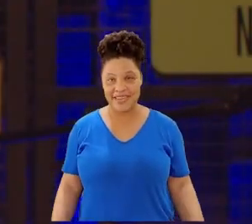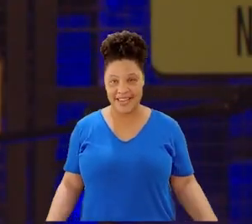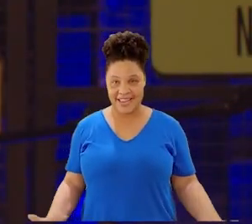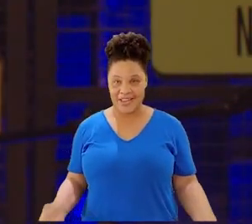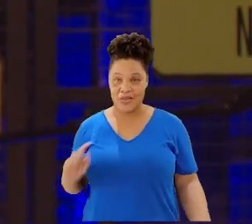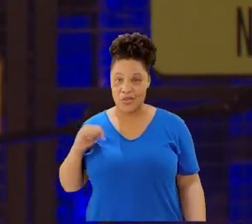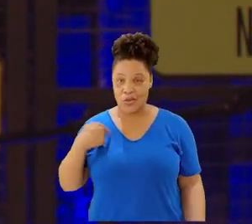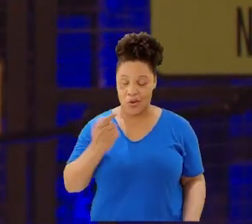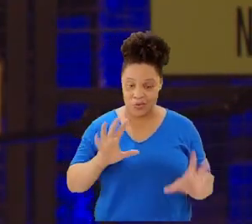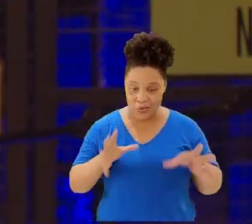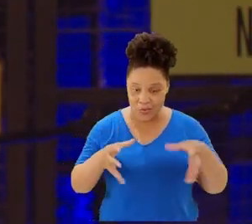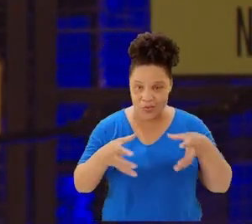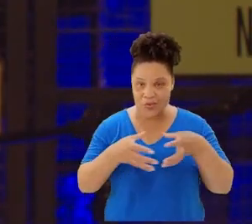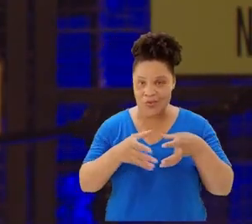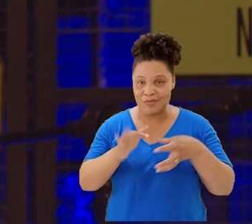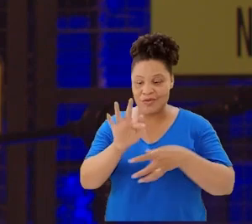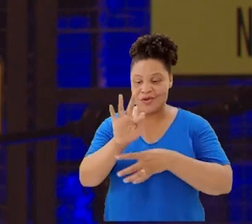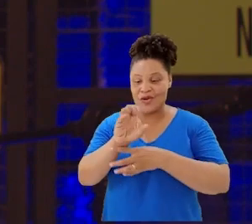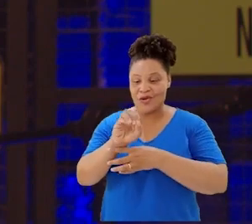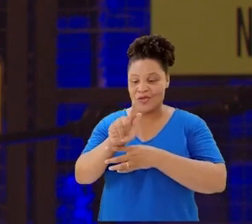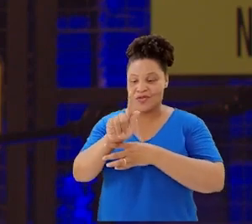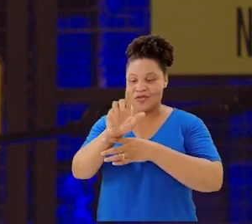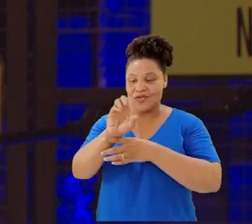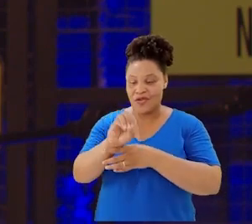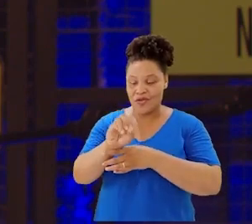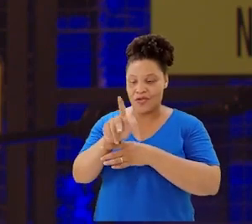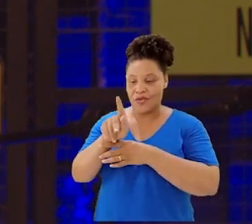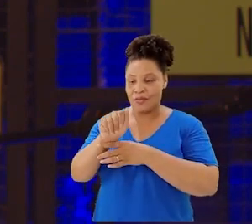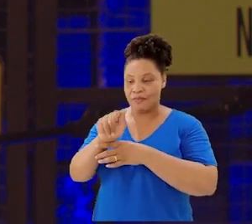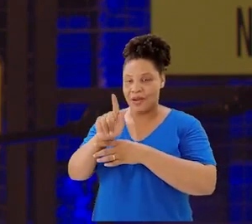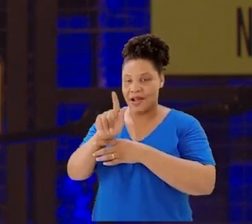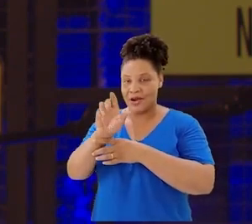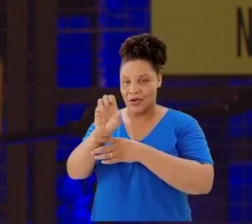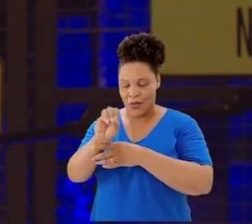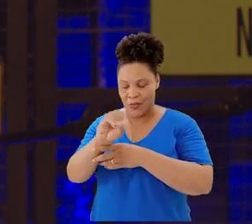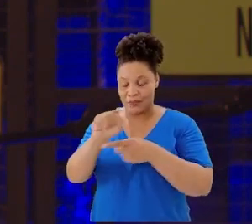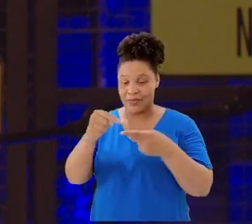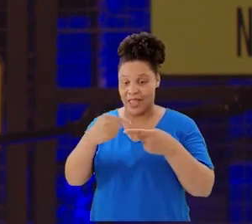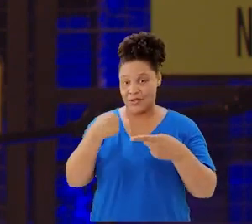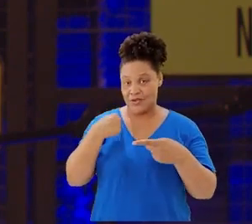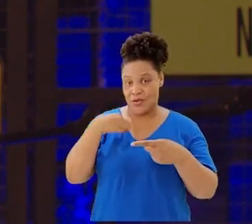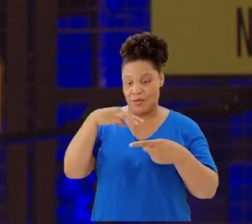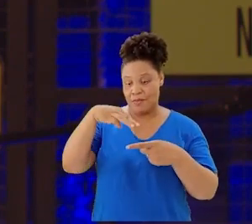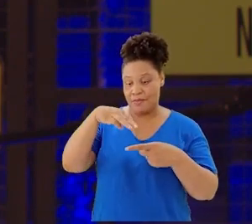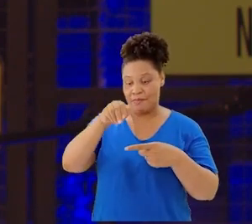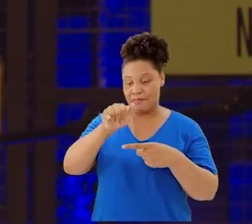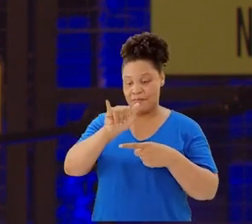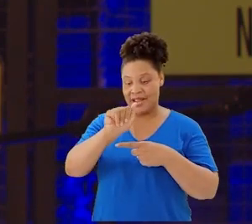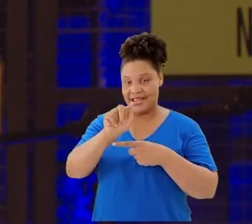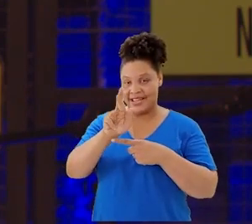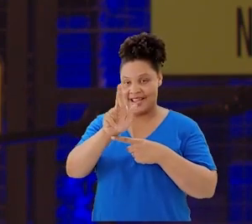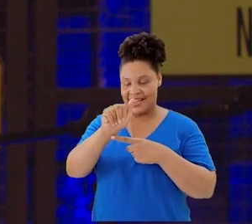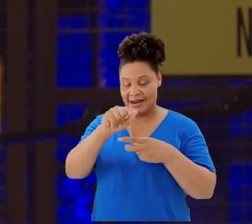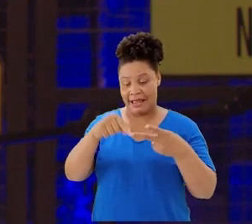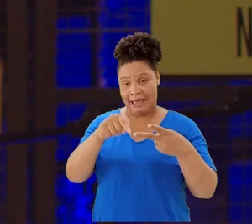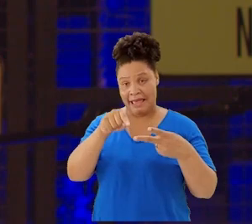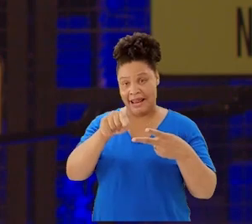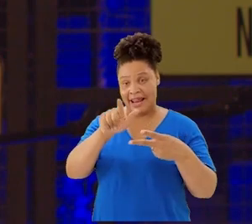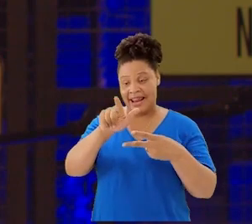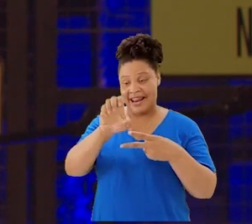Nós somos a Fogo Pagou. Eu sou Mayara, eu Letícia, e a gente toca juntas há